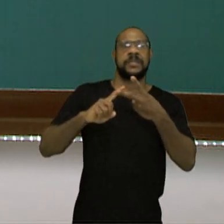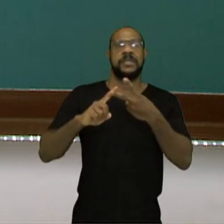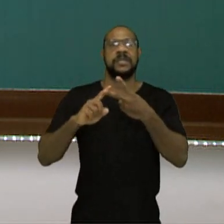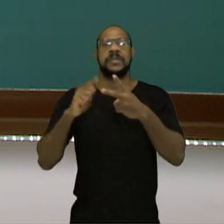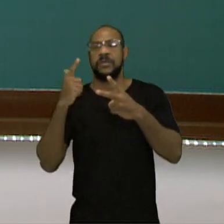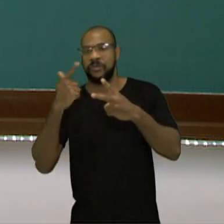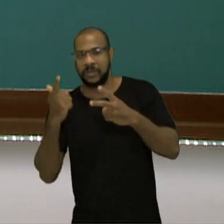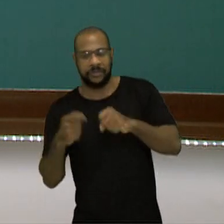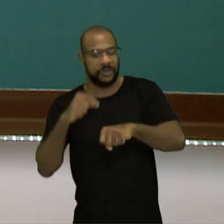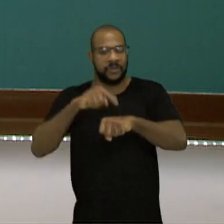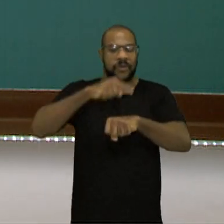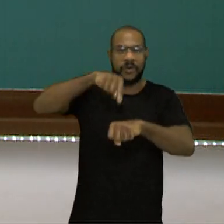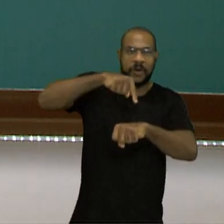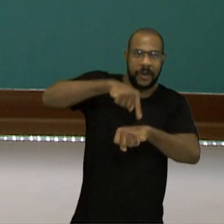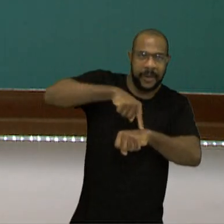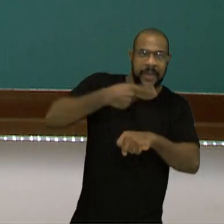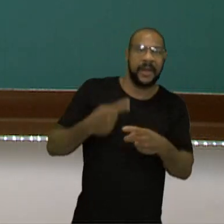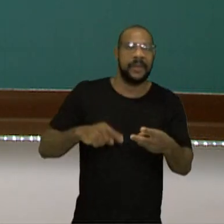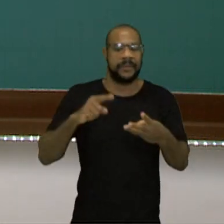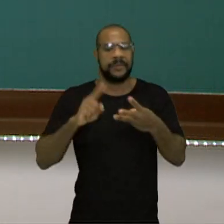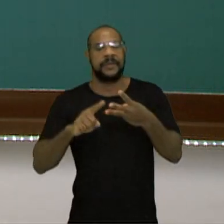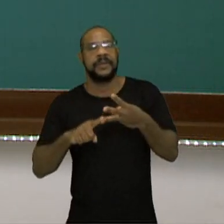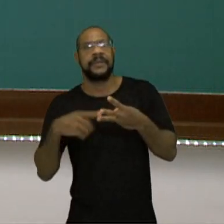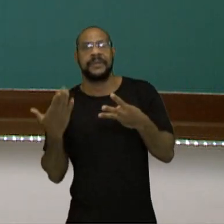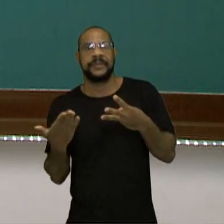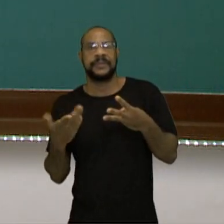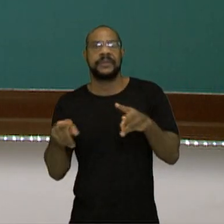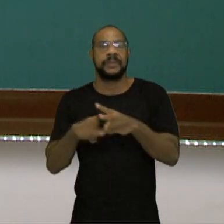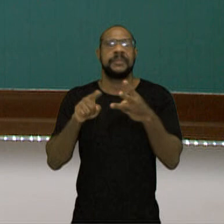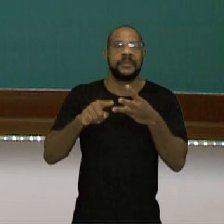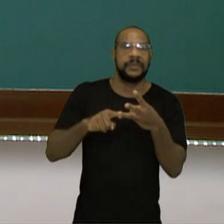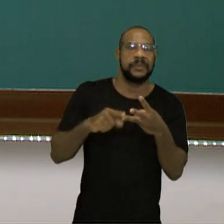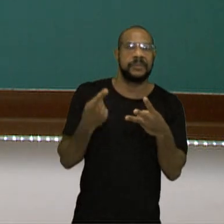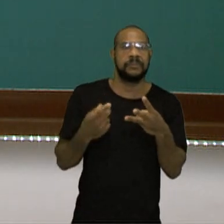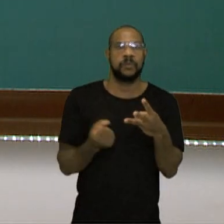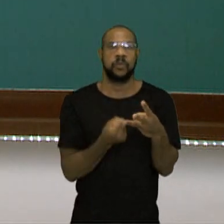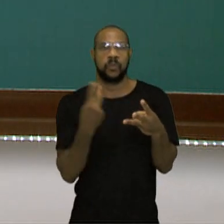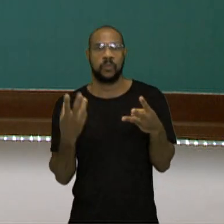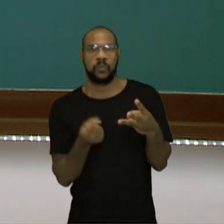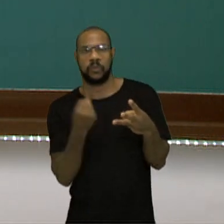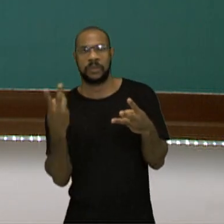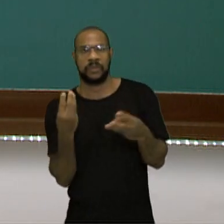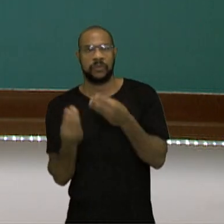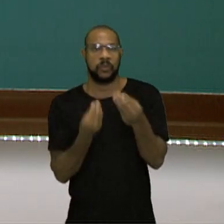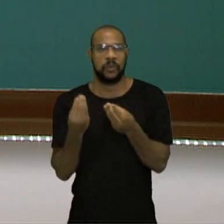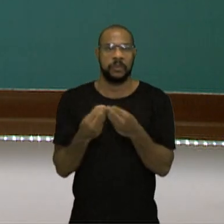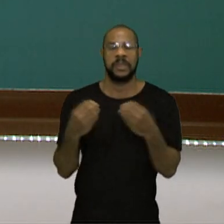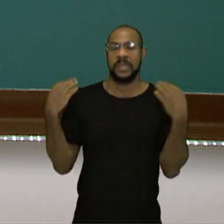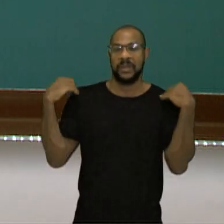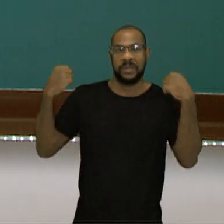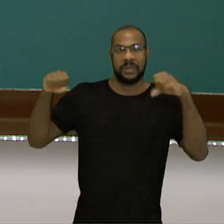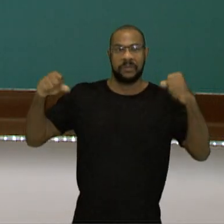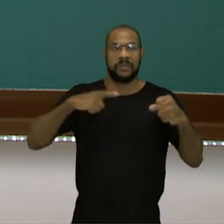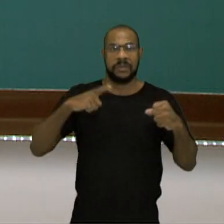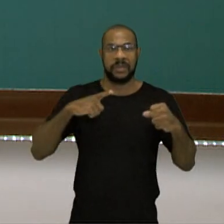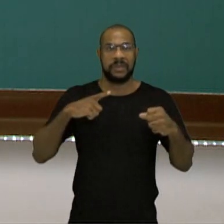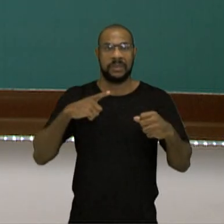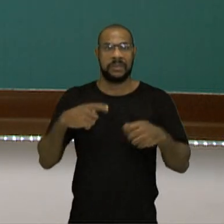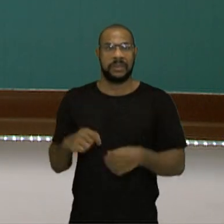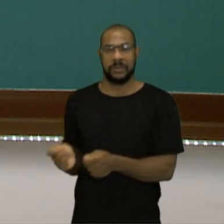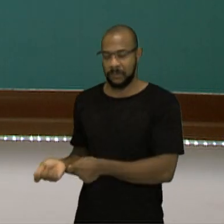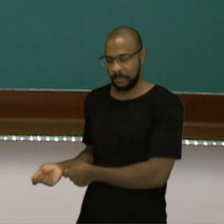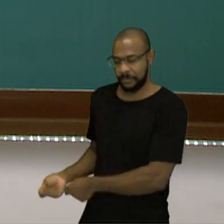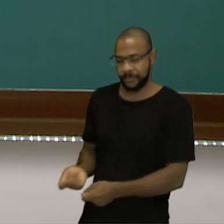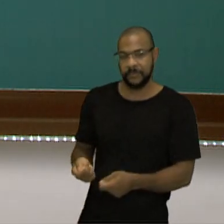tem a questão do fuso horário, ou então quando a gente for trabalhar com situações de contagem, na educação física a gente tem o saldo de gols